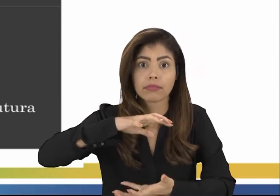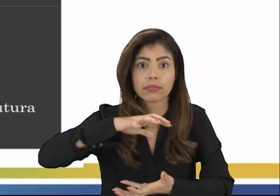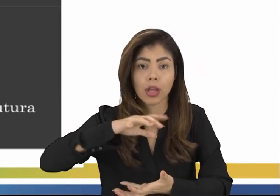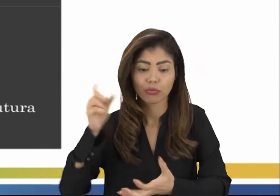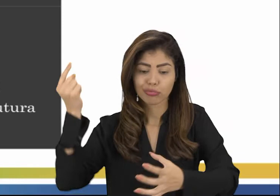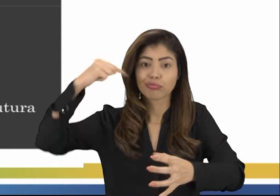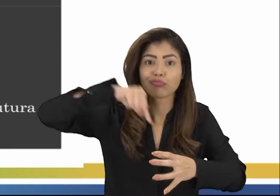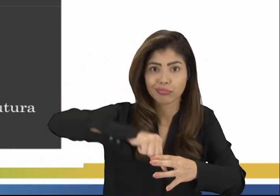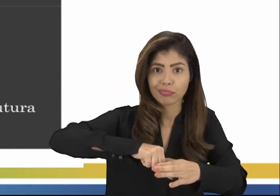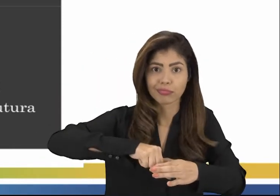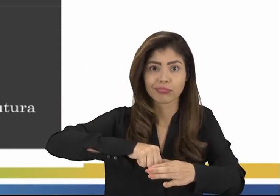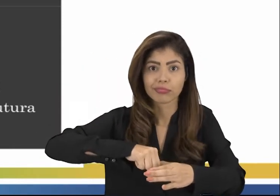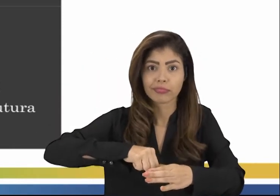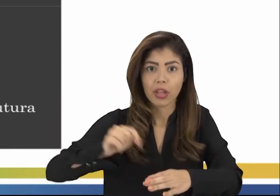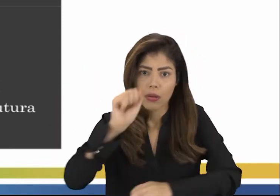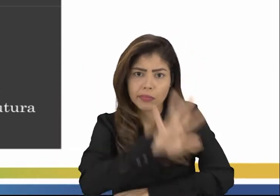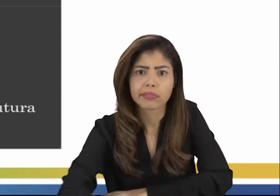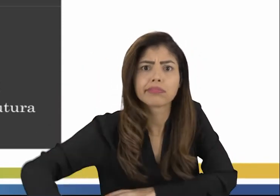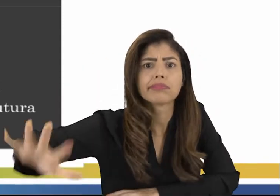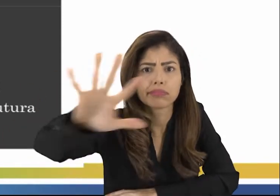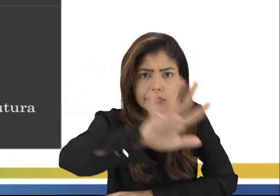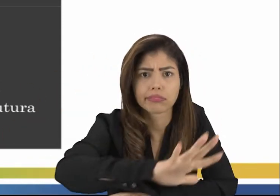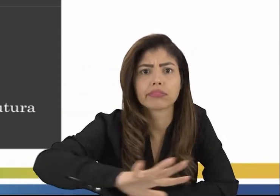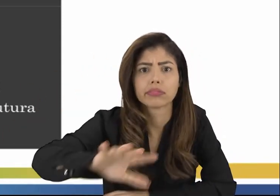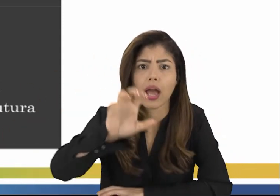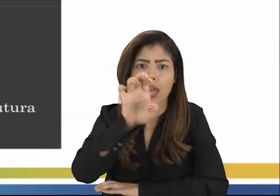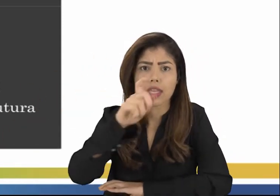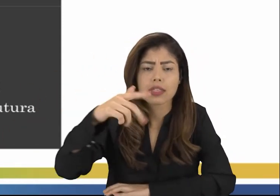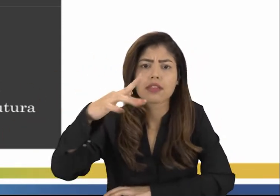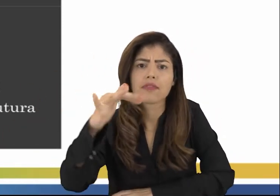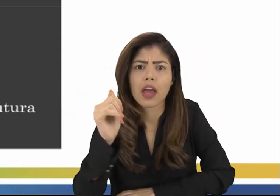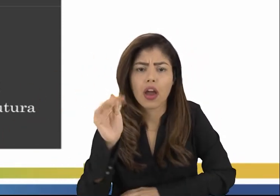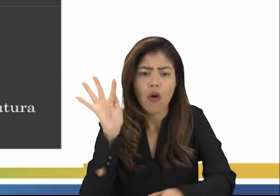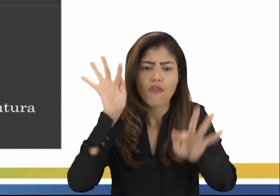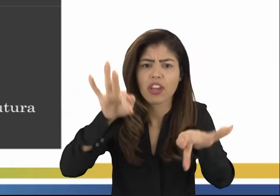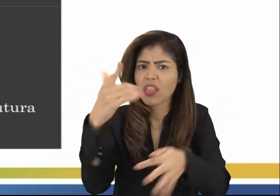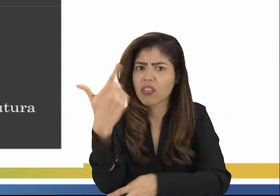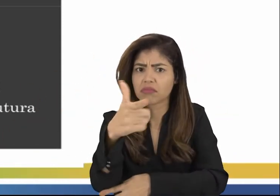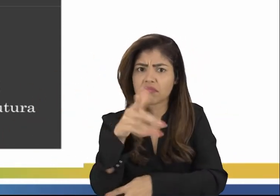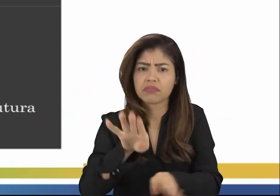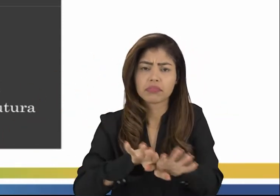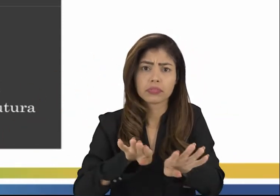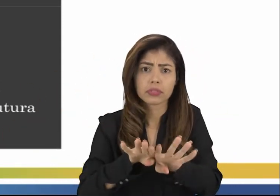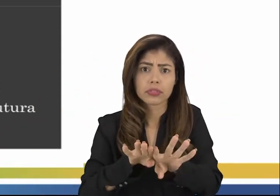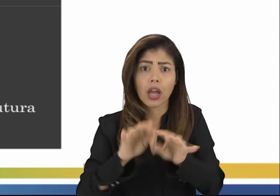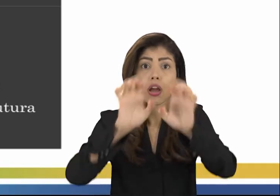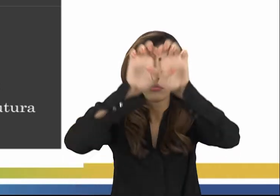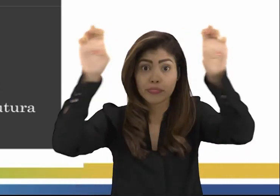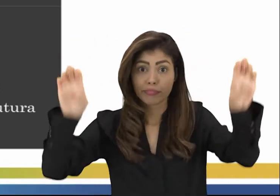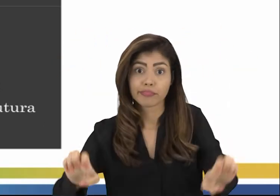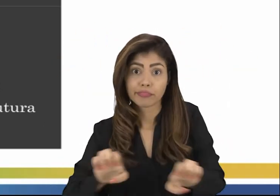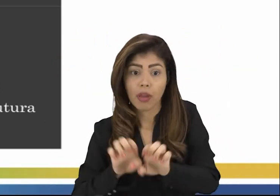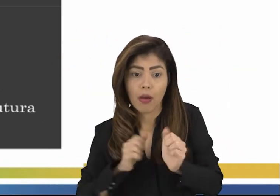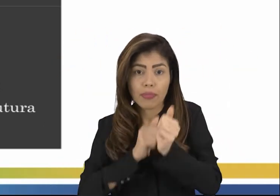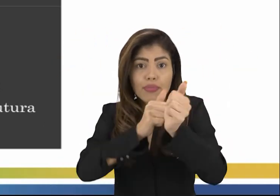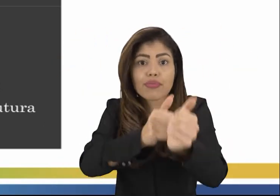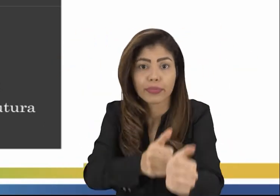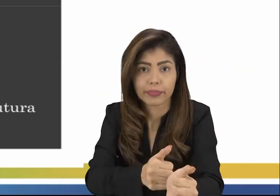centro do universo. O universo era esférico, finito e com uma estrutura supramente